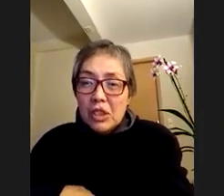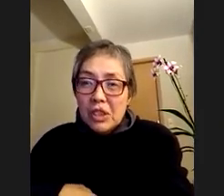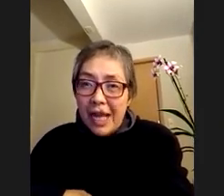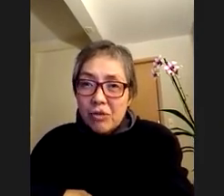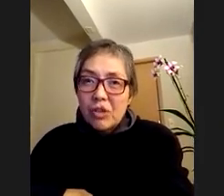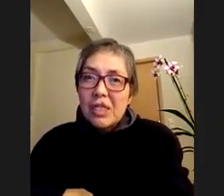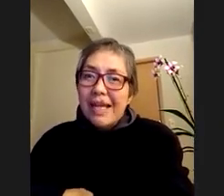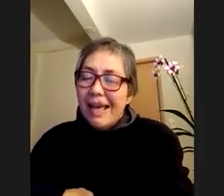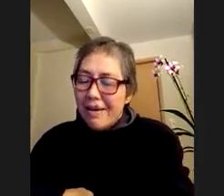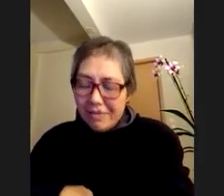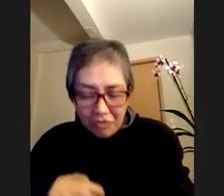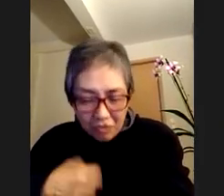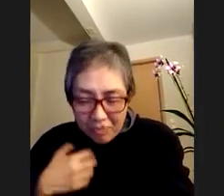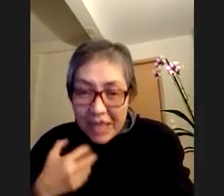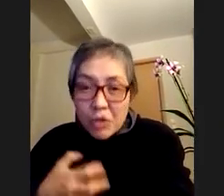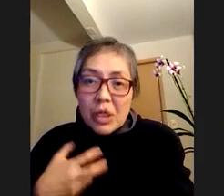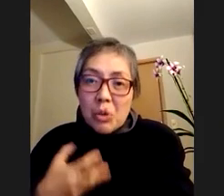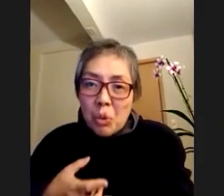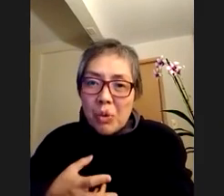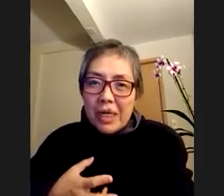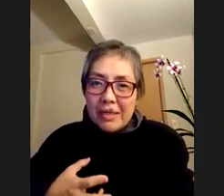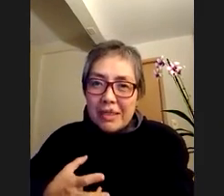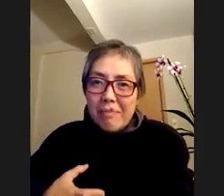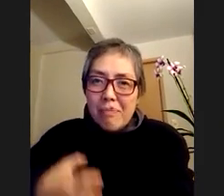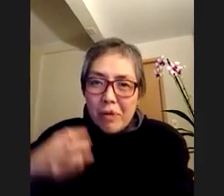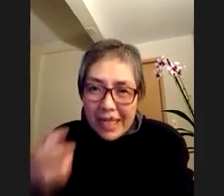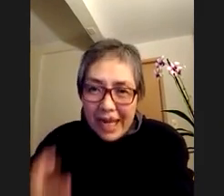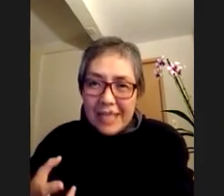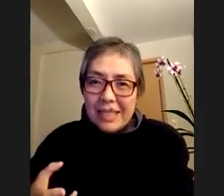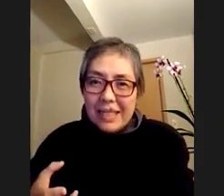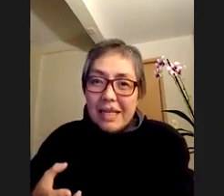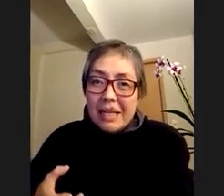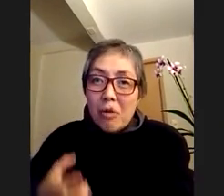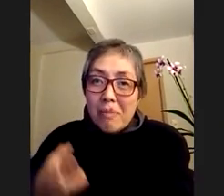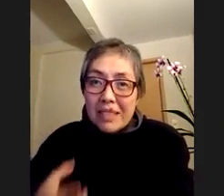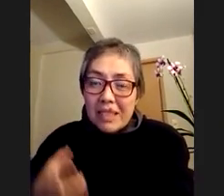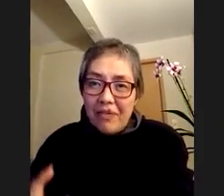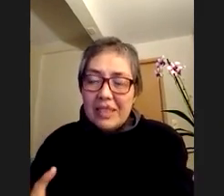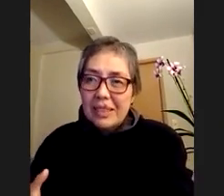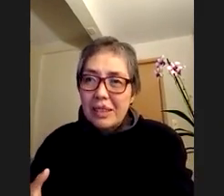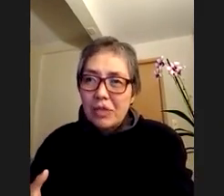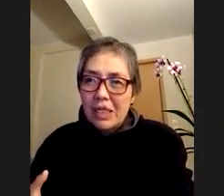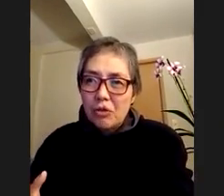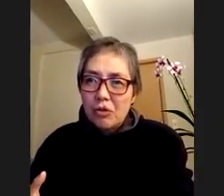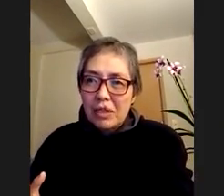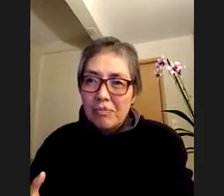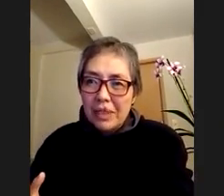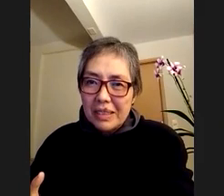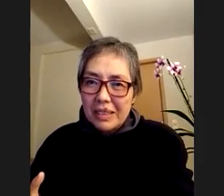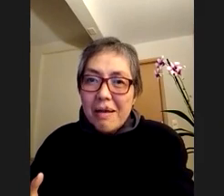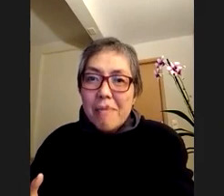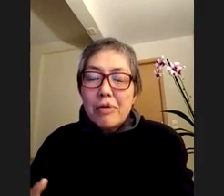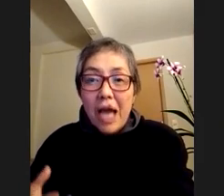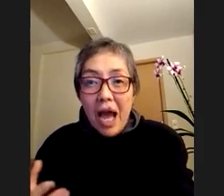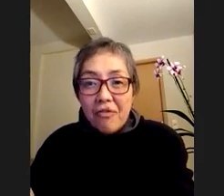os sindicatos, mais do que nunca, se empoderassem e tomassem a frente dessas negociações com as empresas,